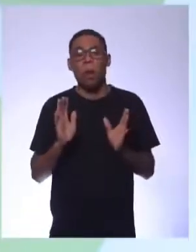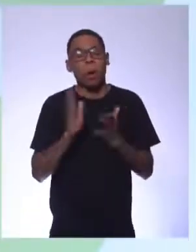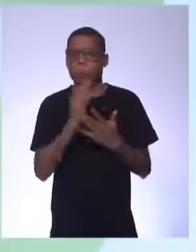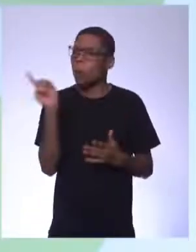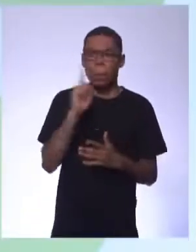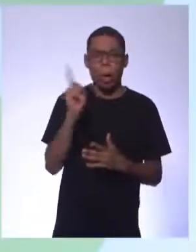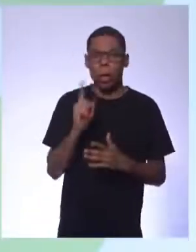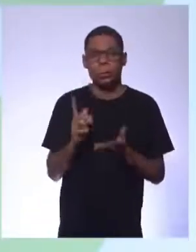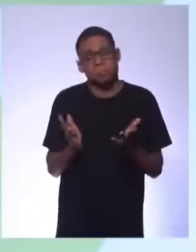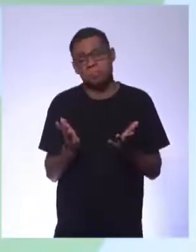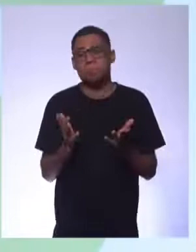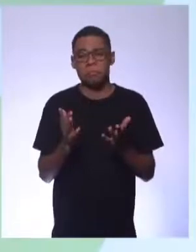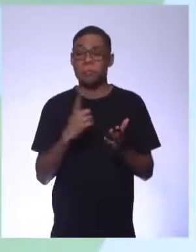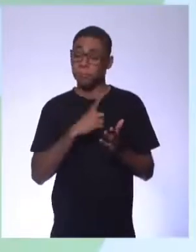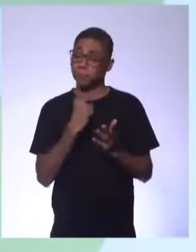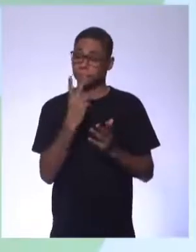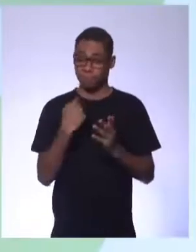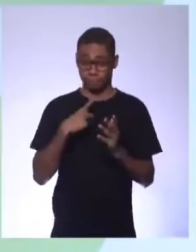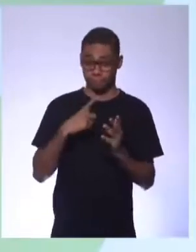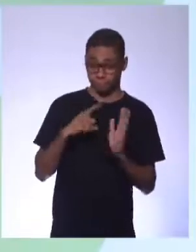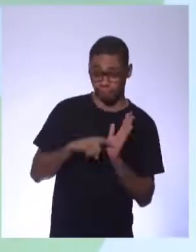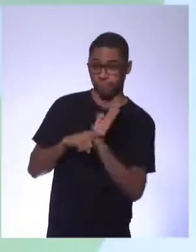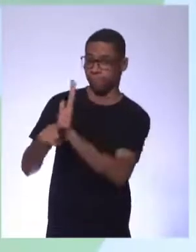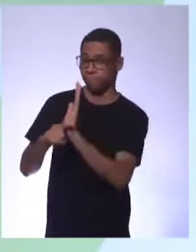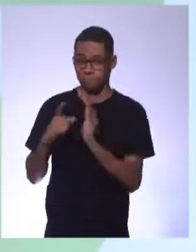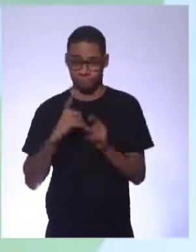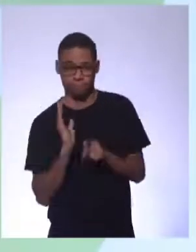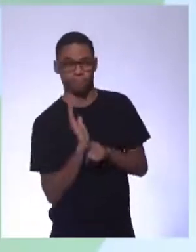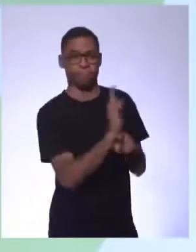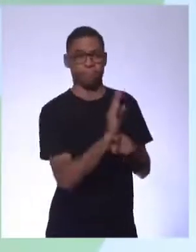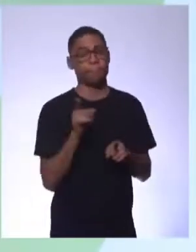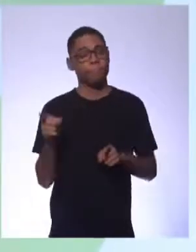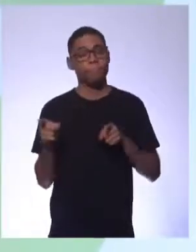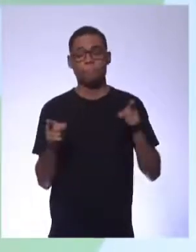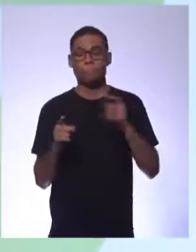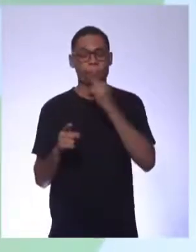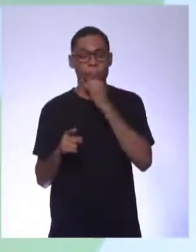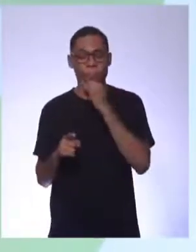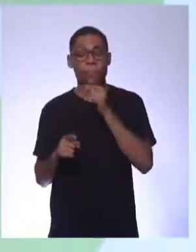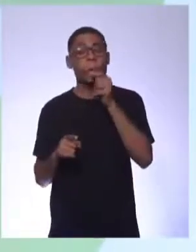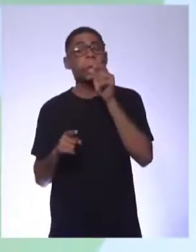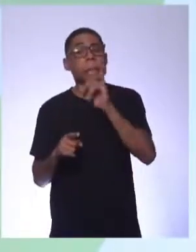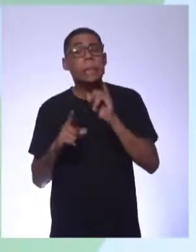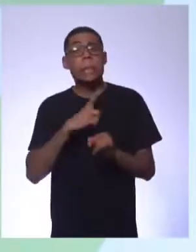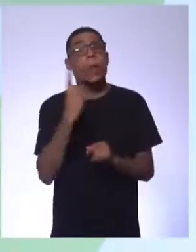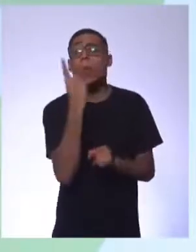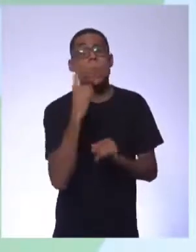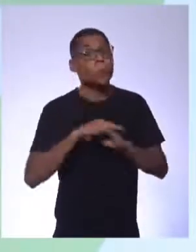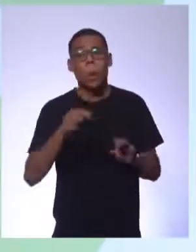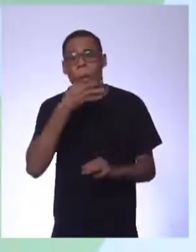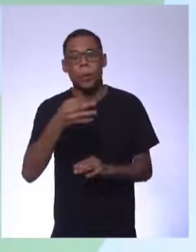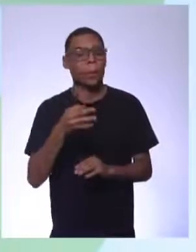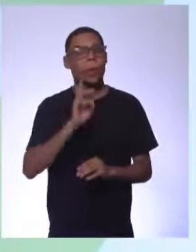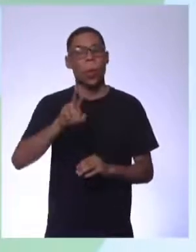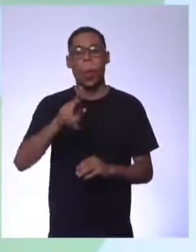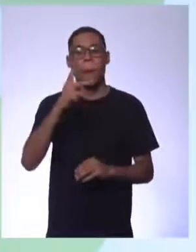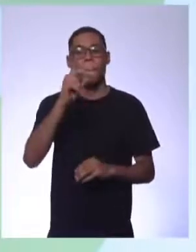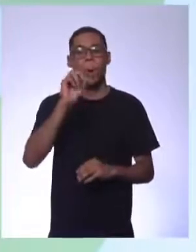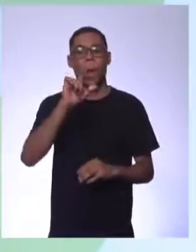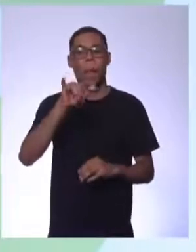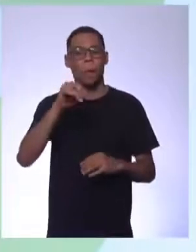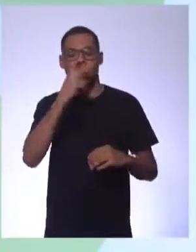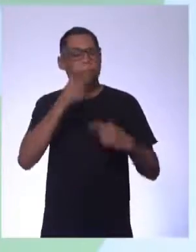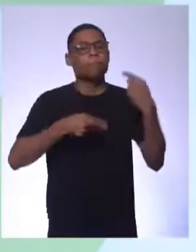2 posicionamentos. Então, se tem uma posição só sobre um assunto, não é polêmico. Se você tem 2 ou mais opiniões sobre um assunto, e são